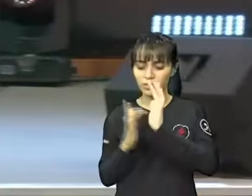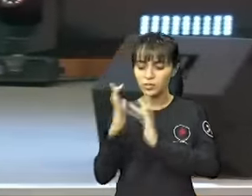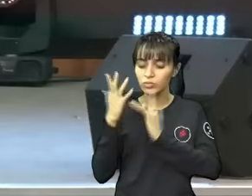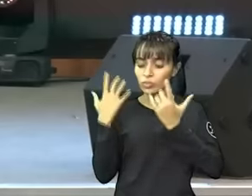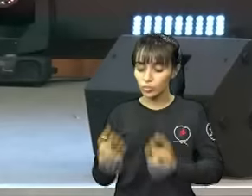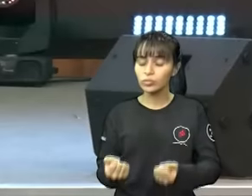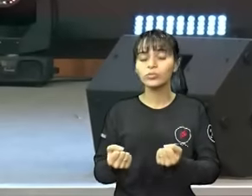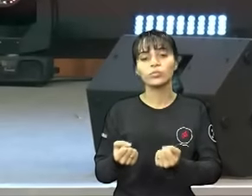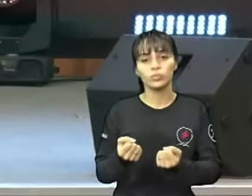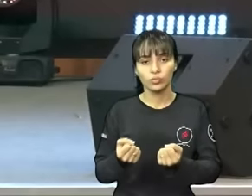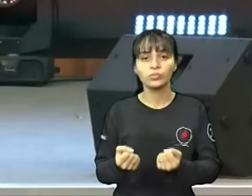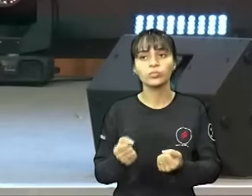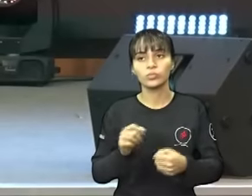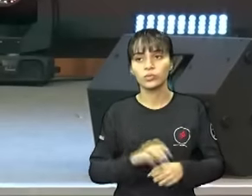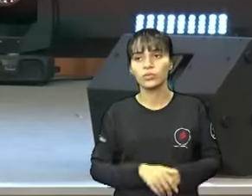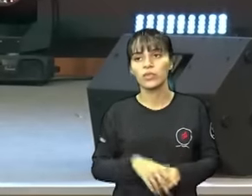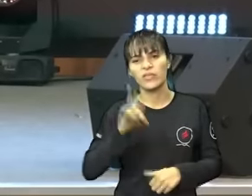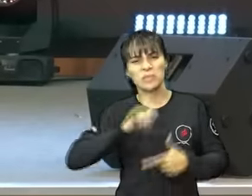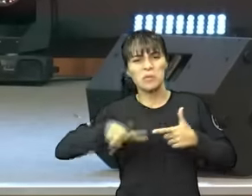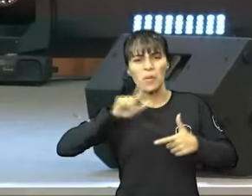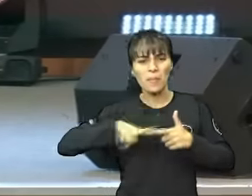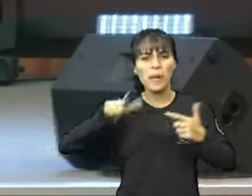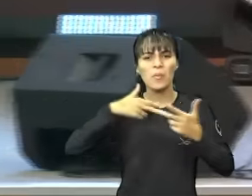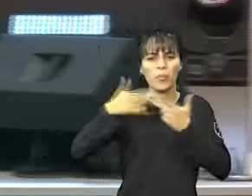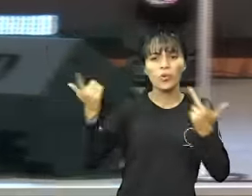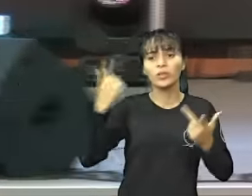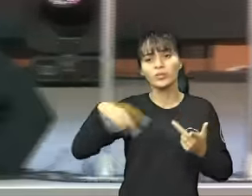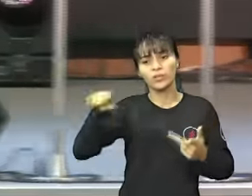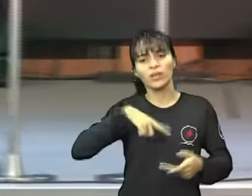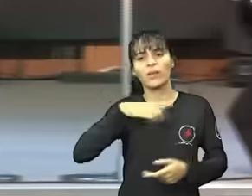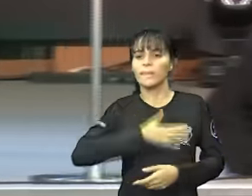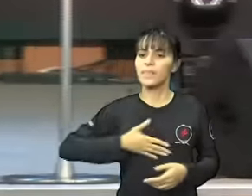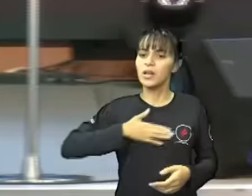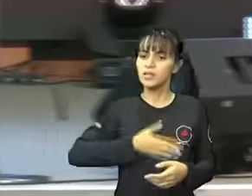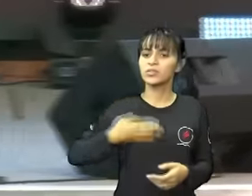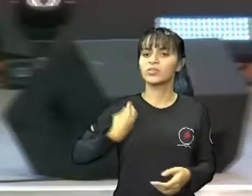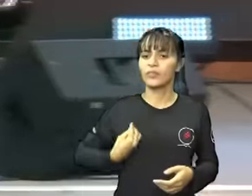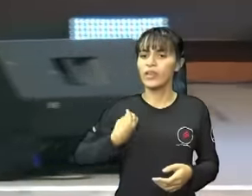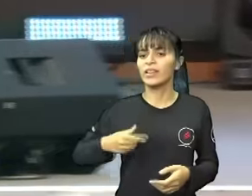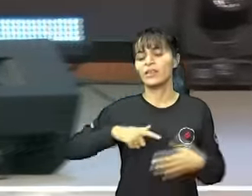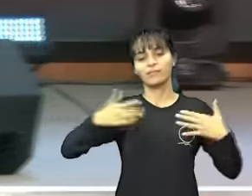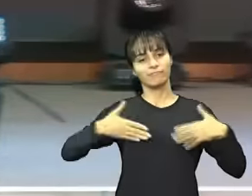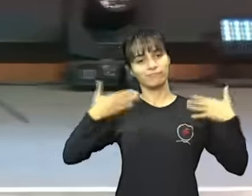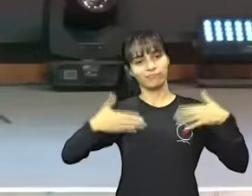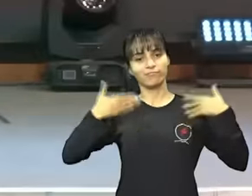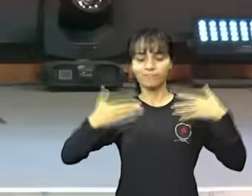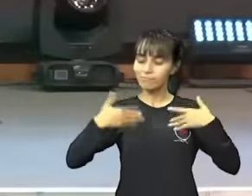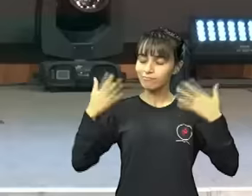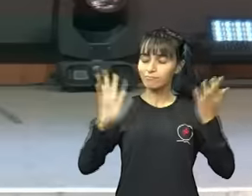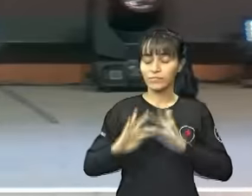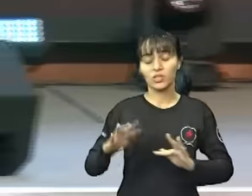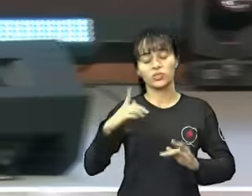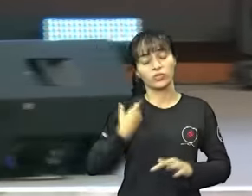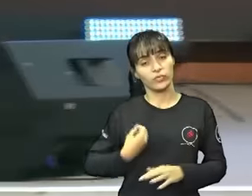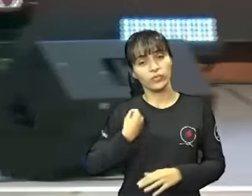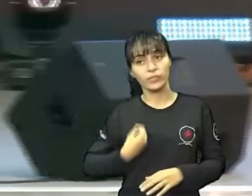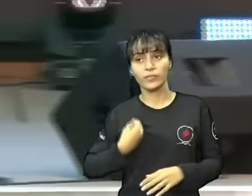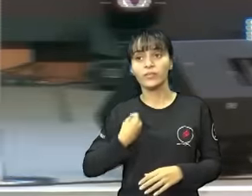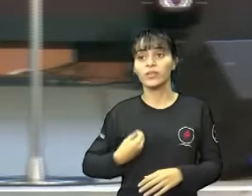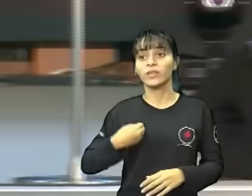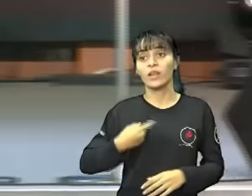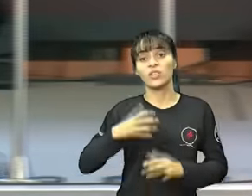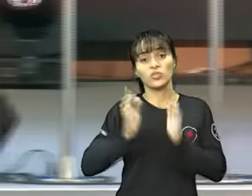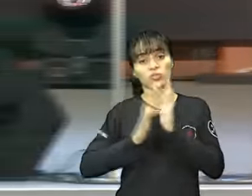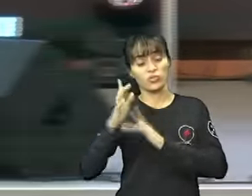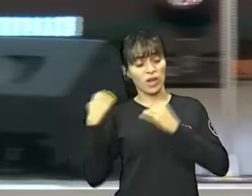realidade para você apesar de lutas e adversidades você tem que parecer de viver você tem alegria de viver aquilo que Jesus disse eu dorme